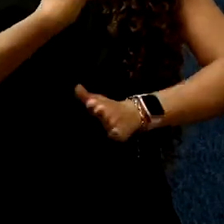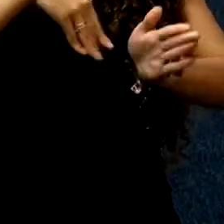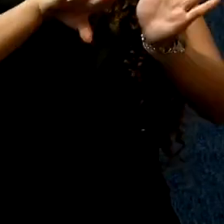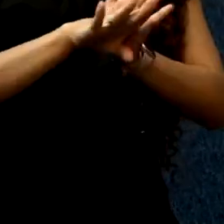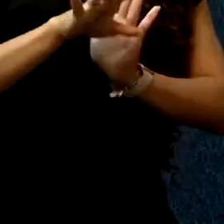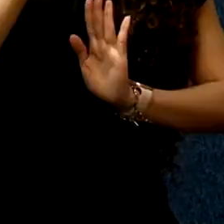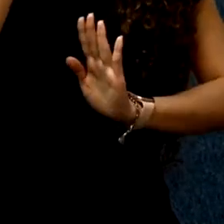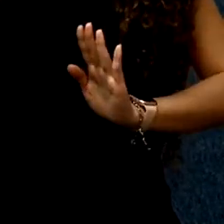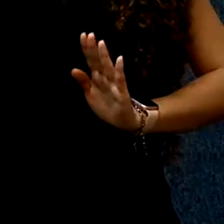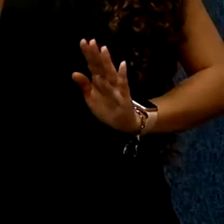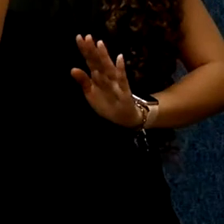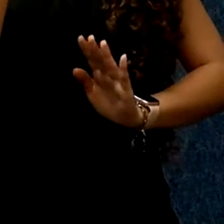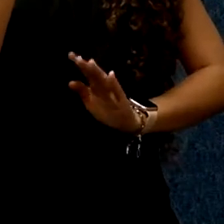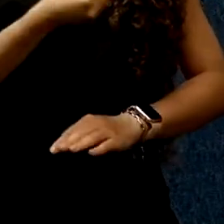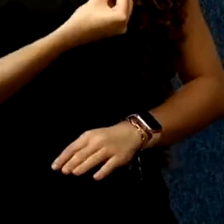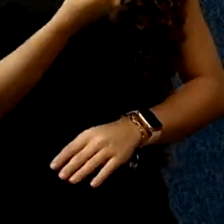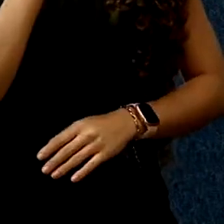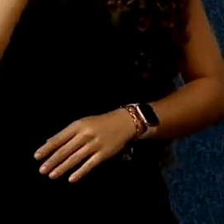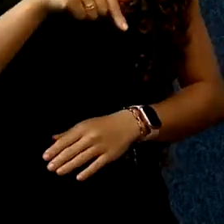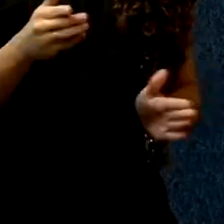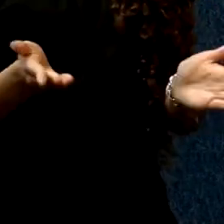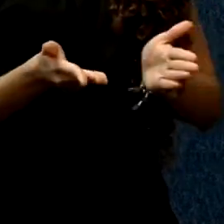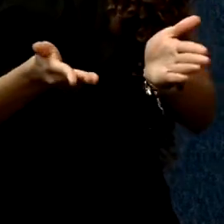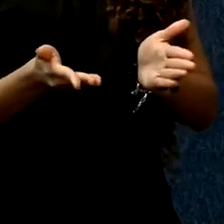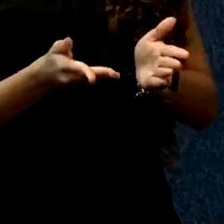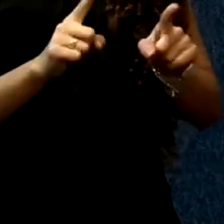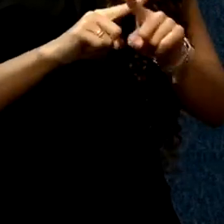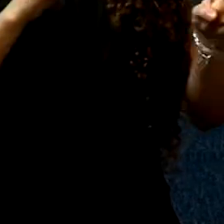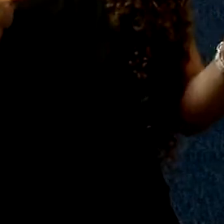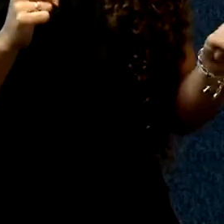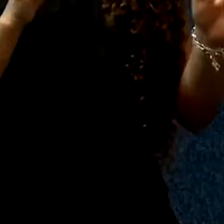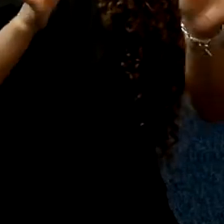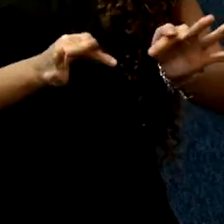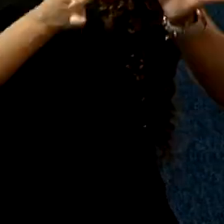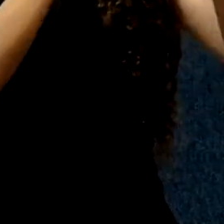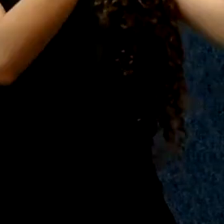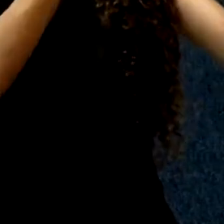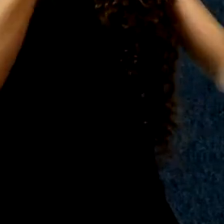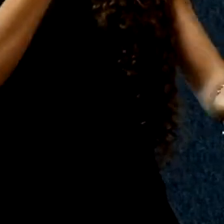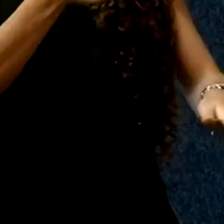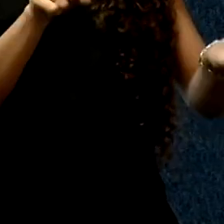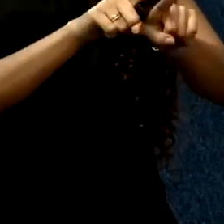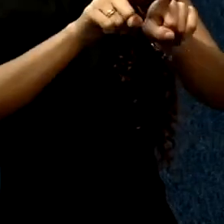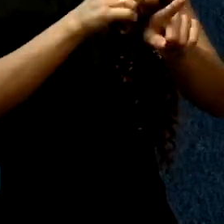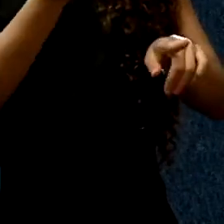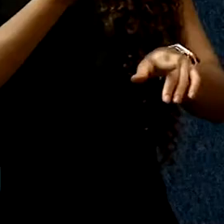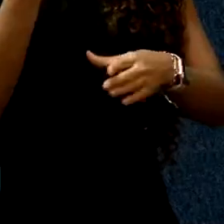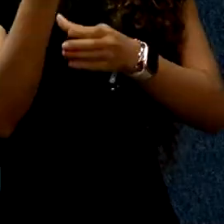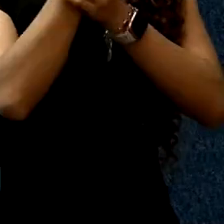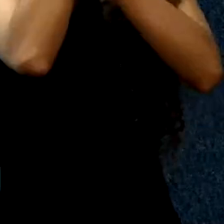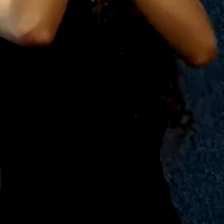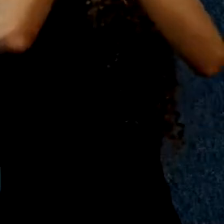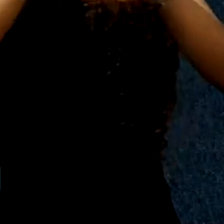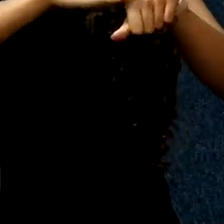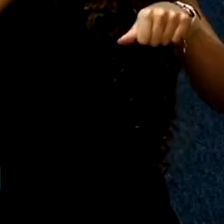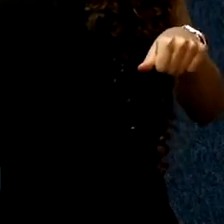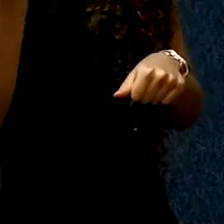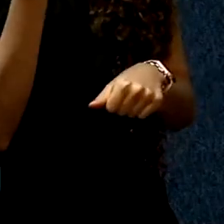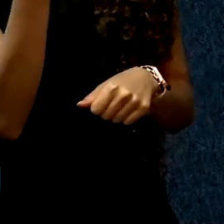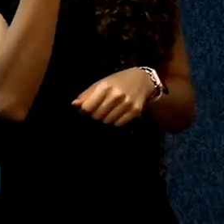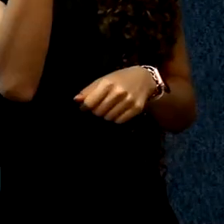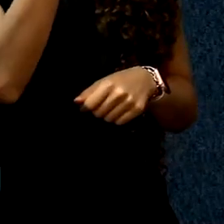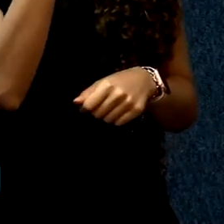o presente, mas principalmente sinalizamos para um futuro melhor, um futuro mais seguro para